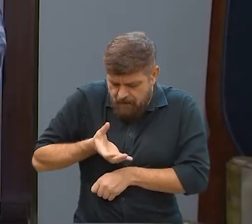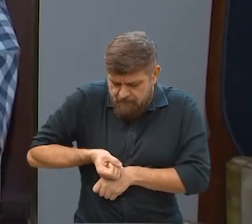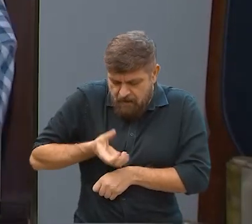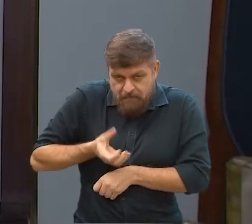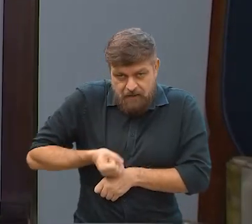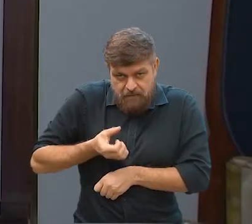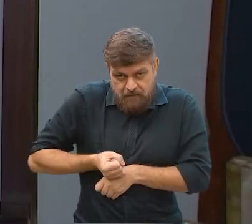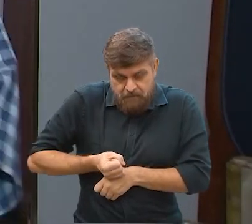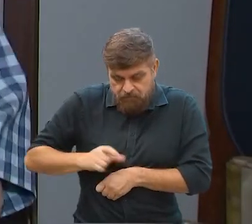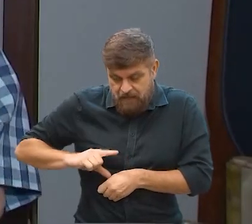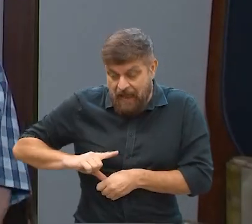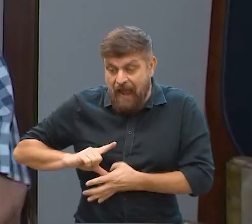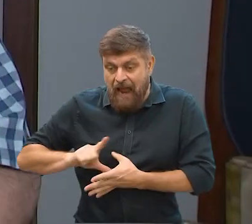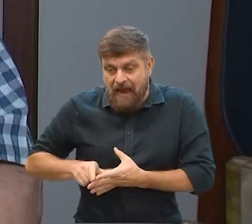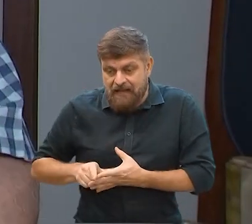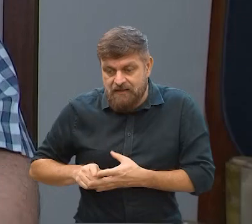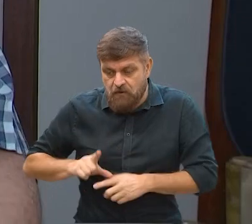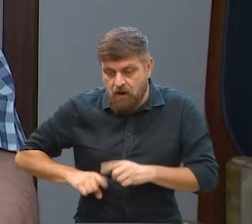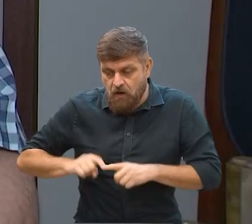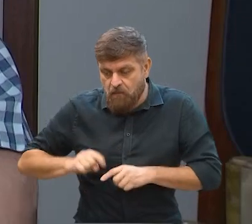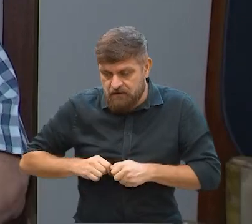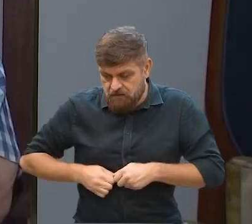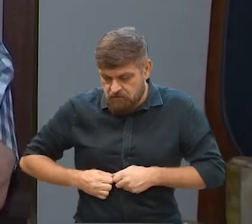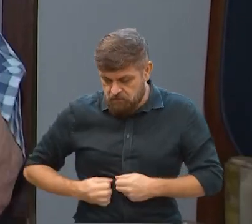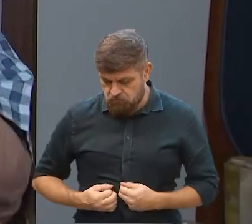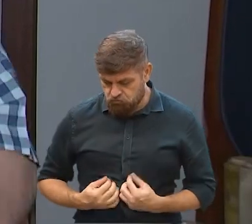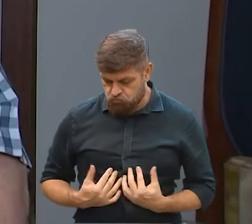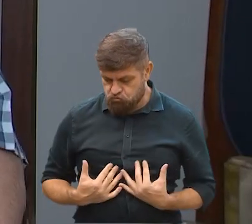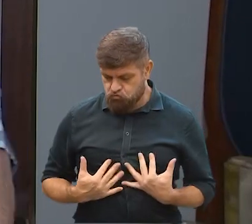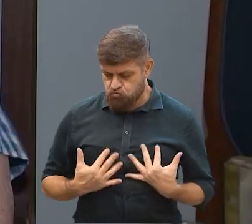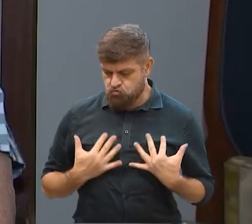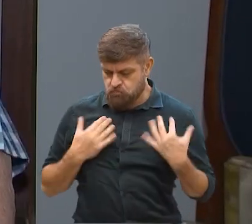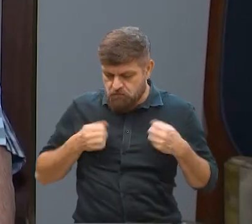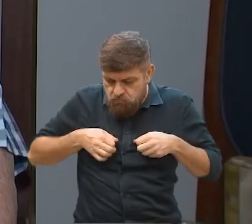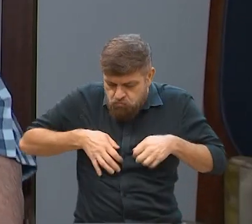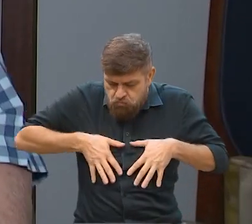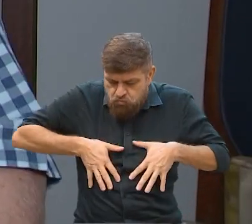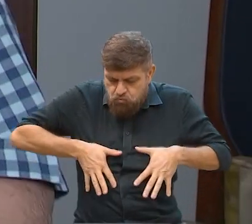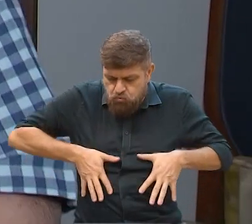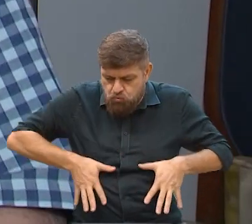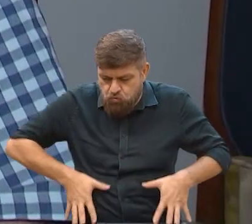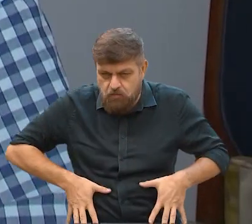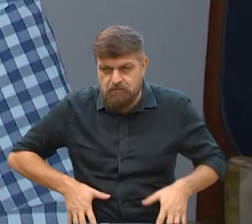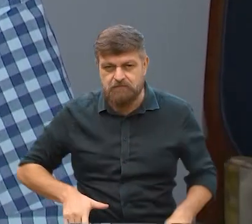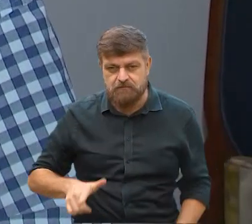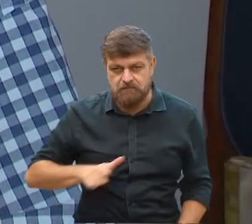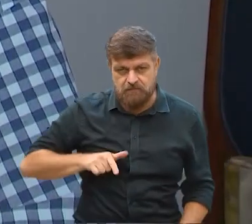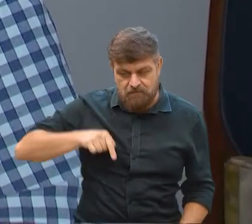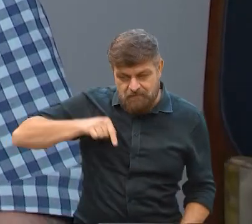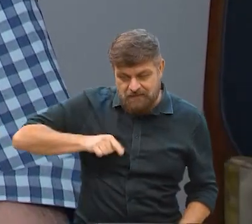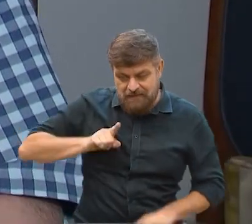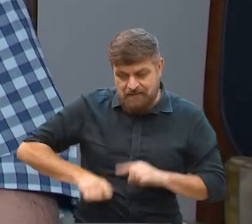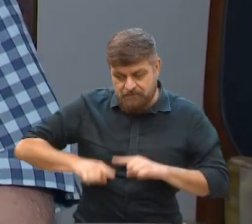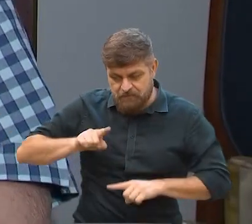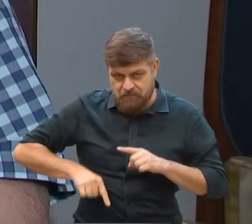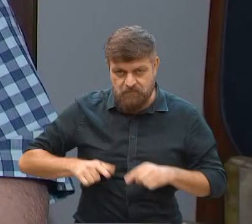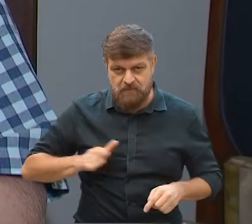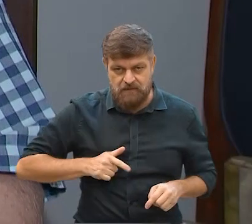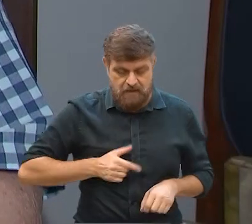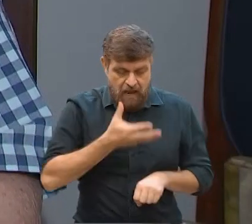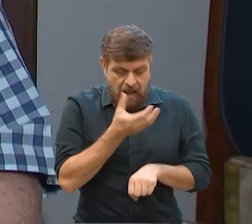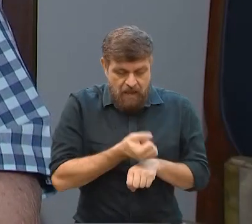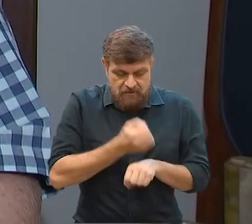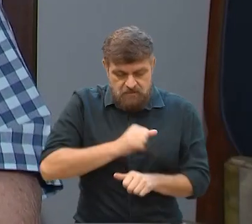vez maiores e vão espalhar através do sangue por todo o corpo. Então, essas fases são